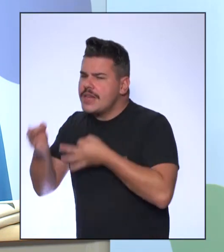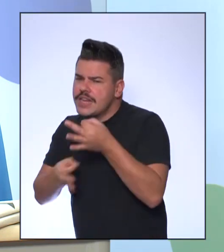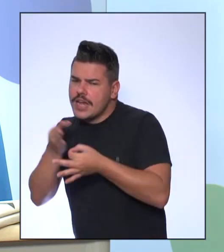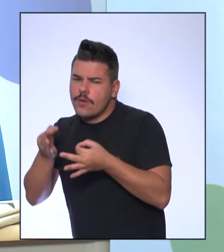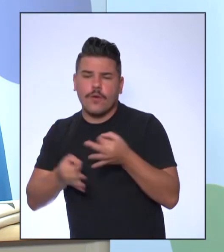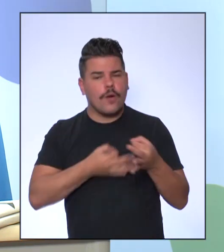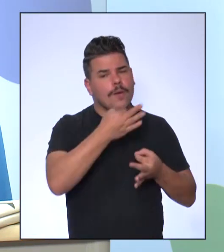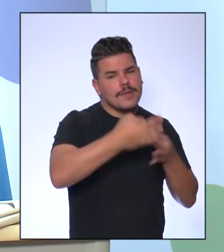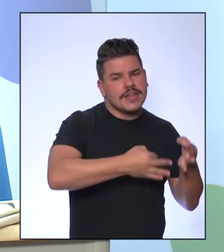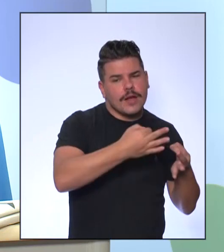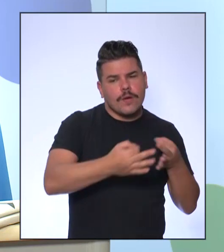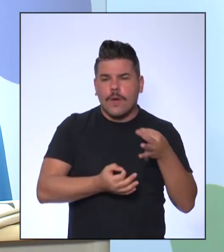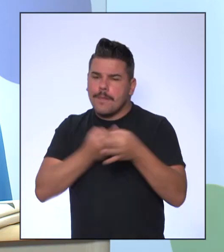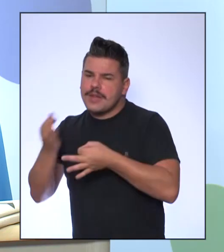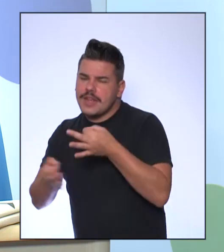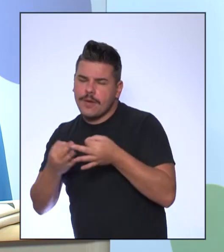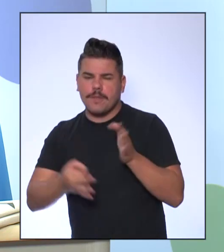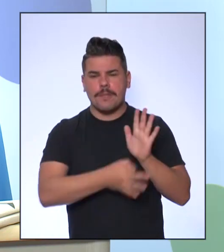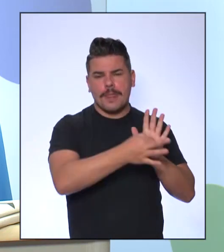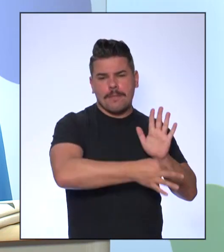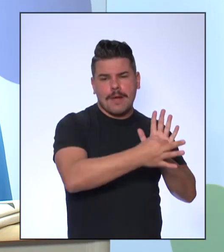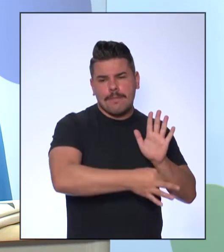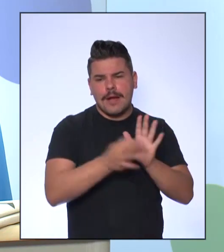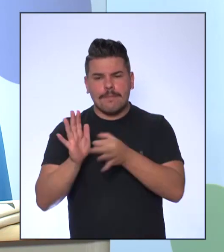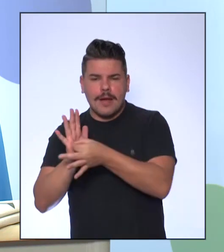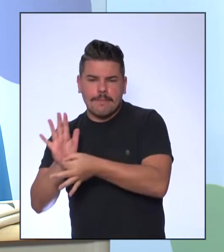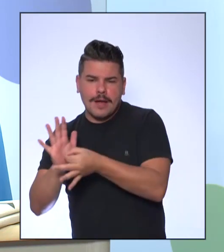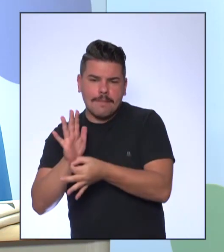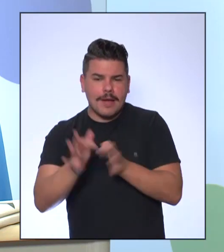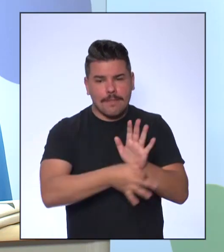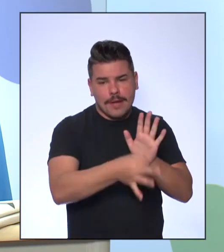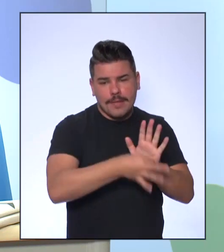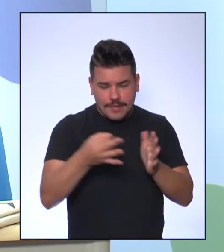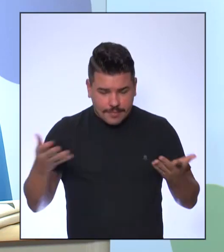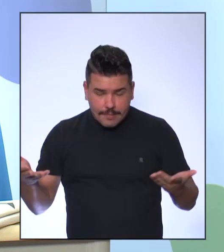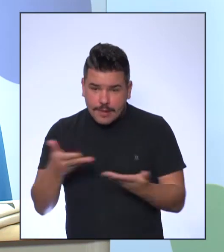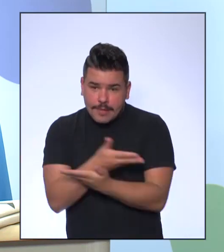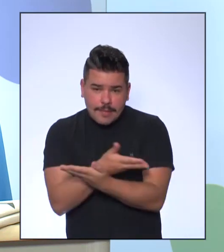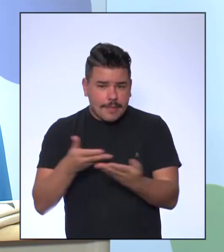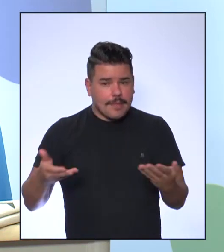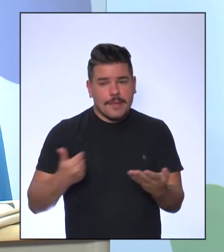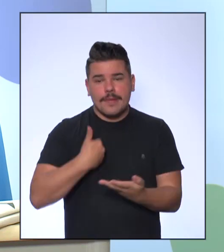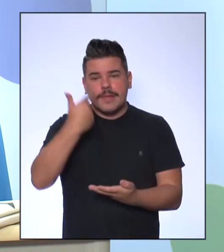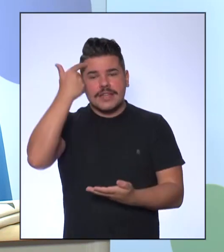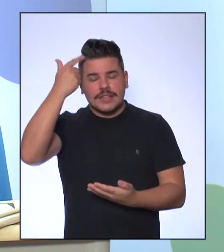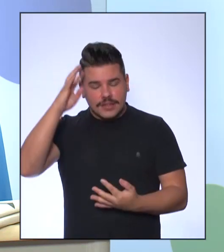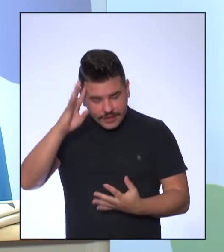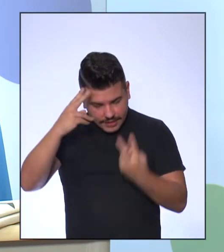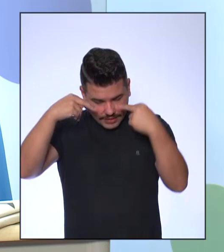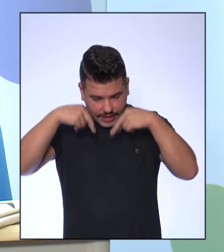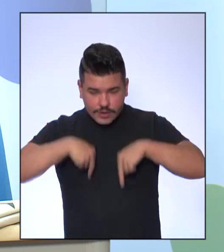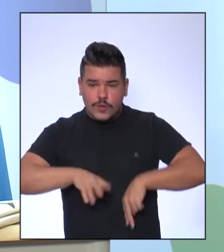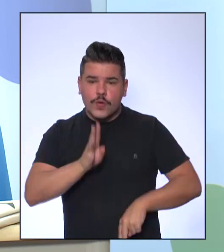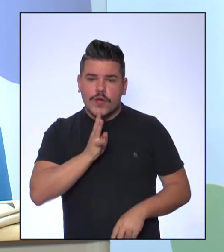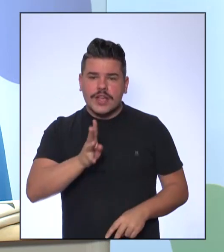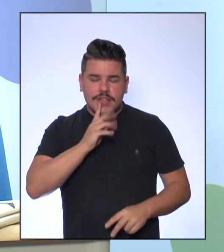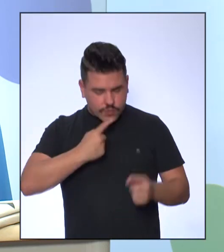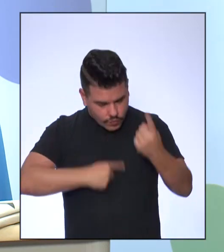sempre importante a gente fazer esse trabalho reflexivo interno, mas também